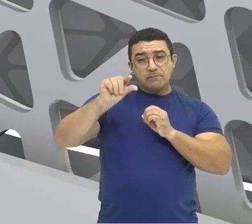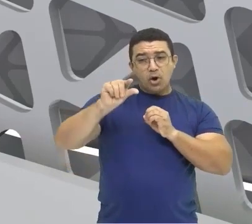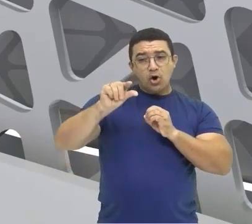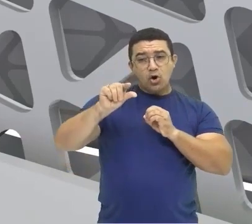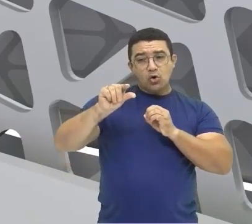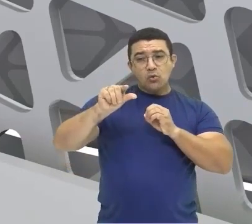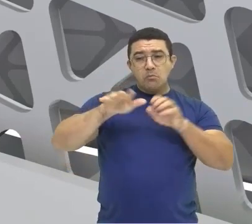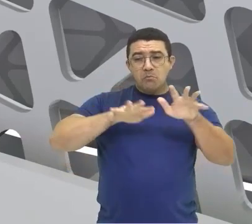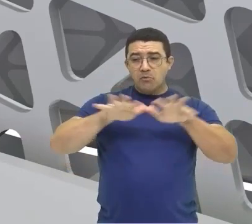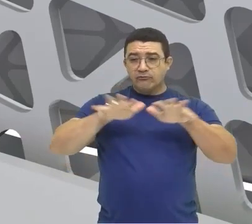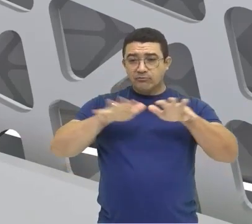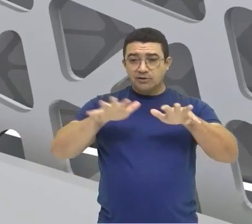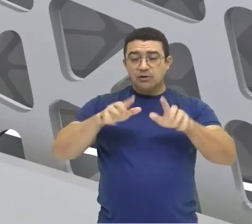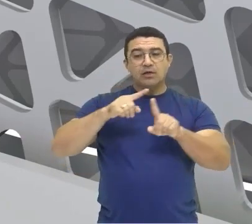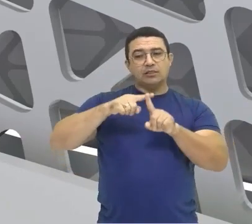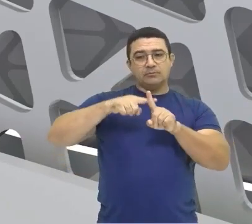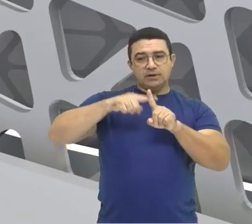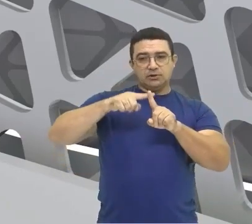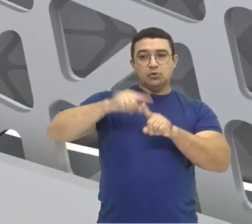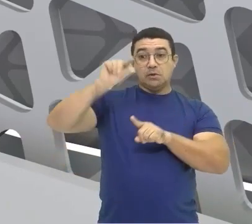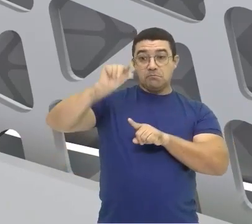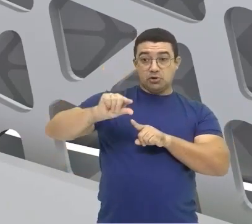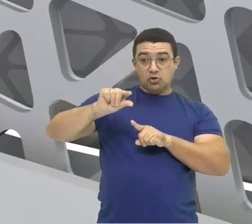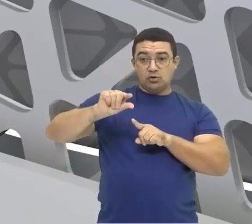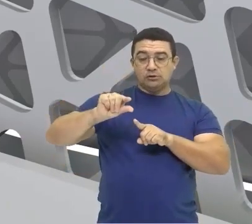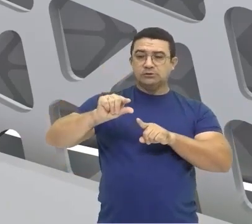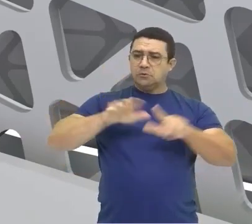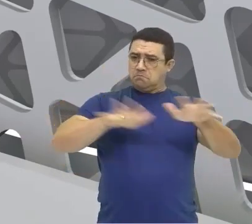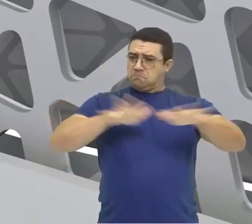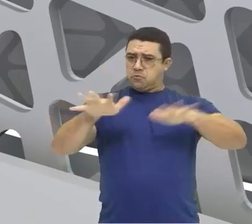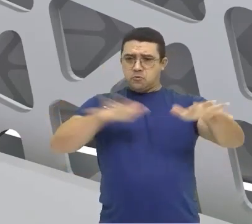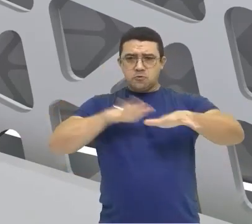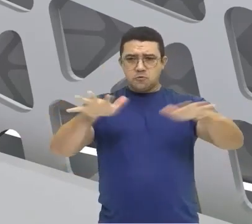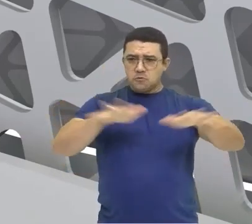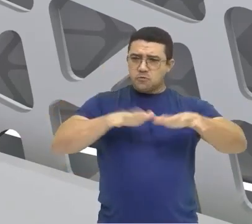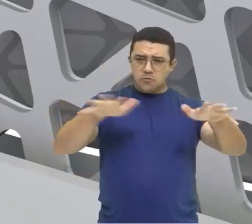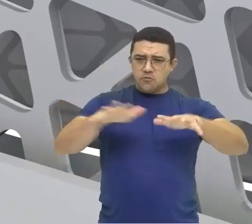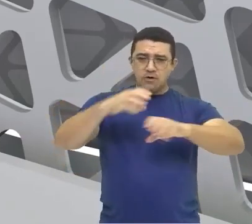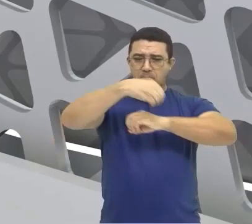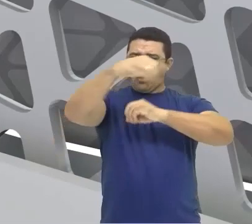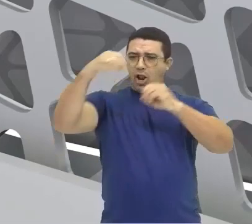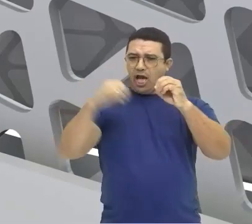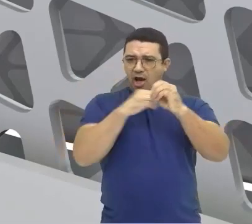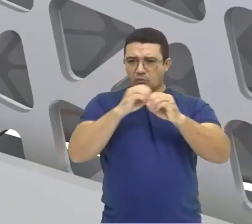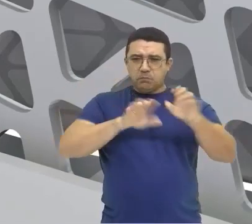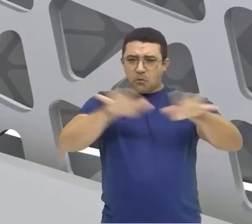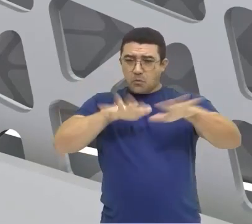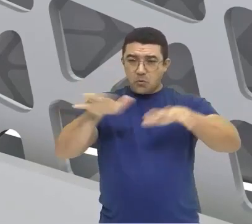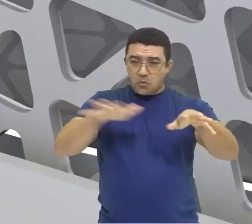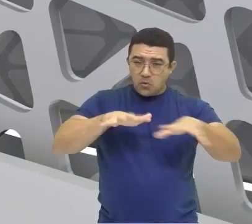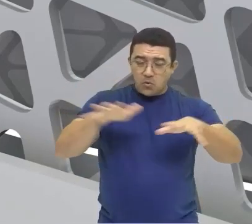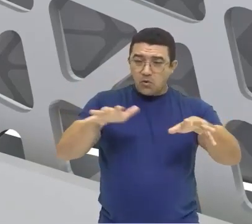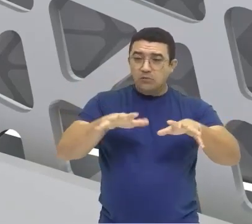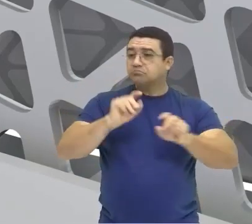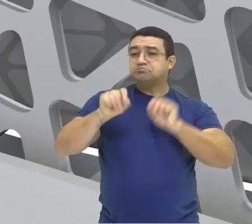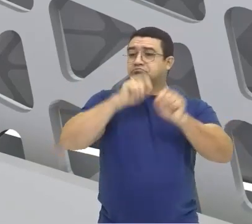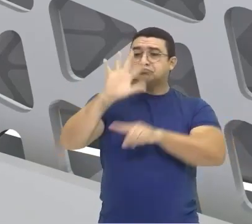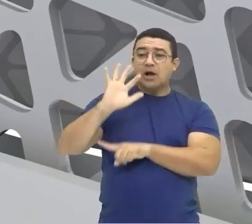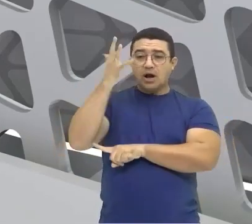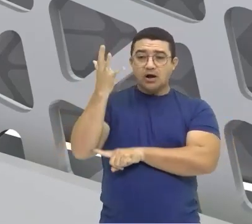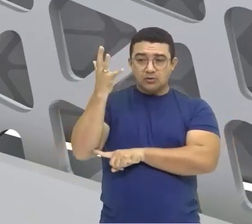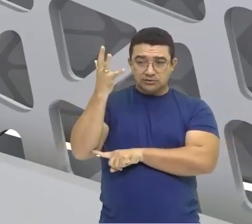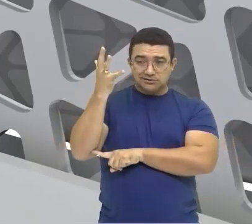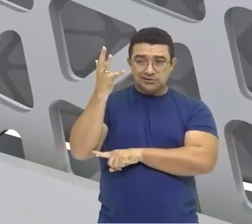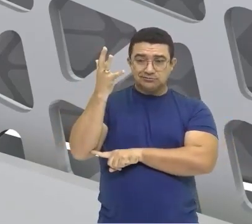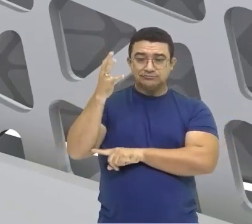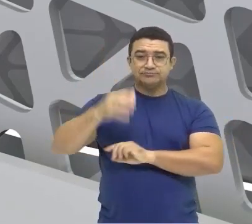temperatura era menor. E aí quando houve uma maior agitação daquelas moléculas que estavam lá encerradas